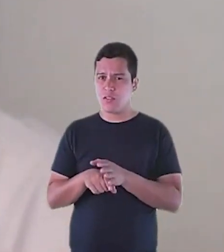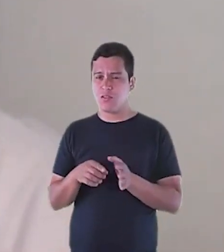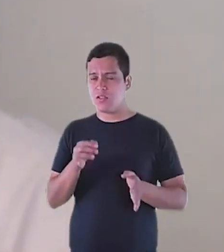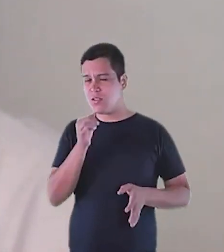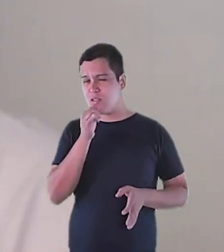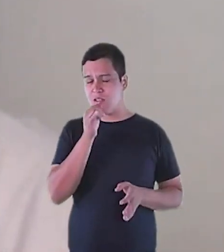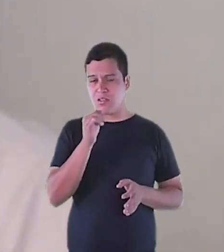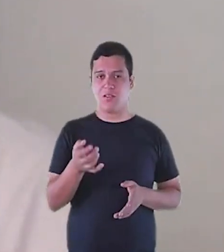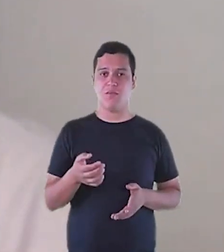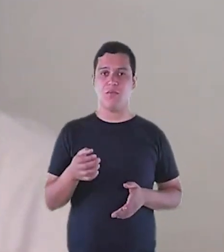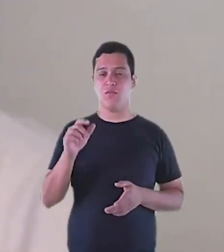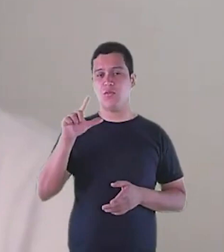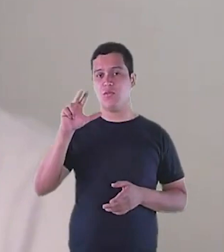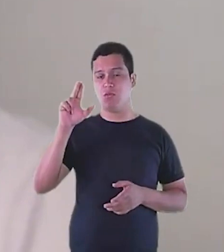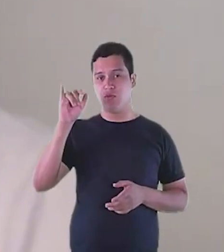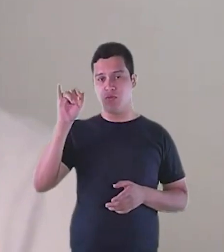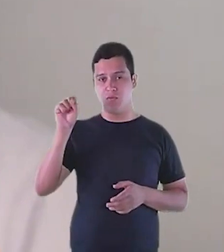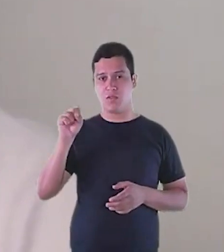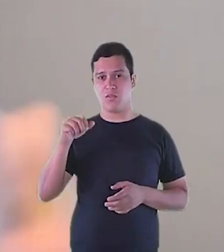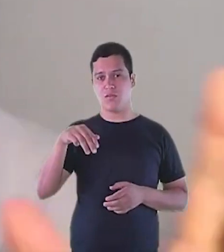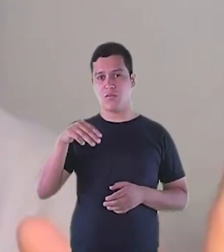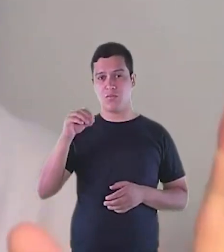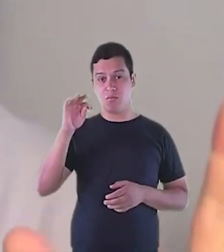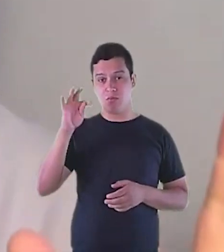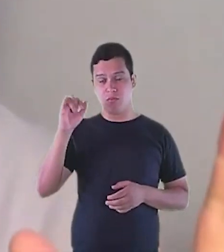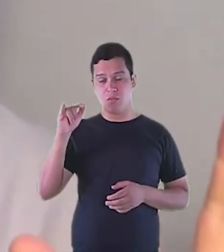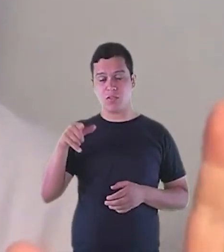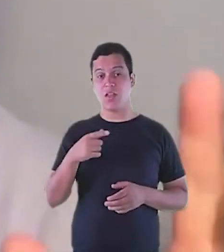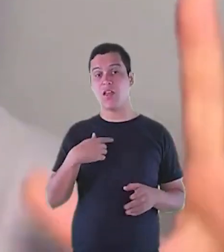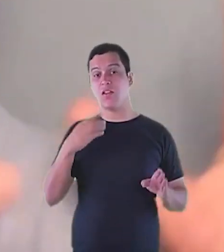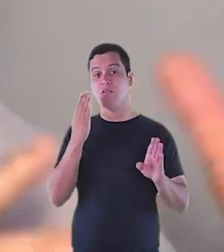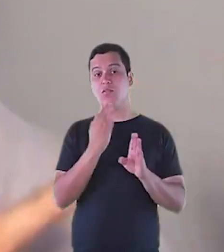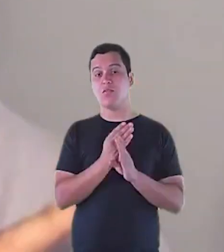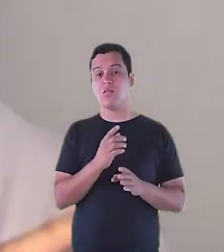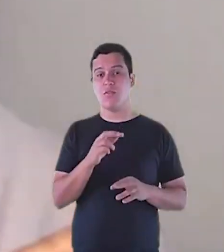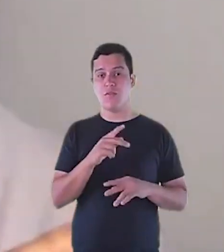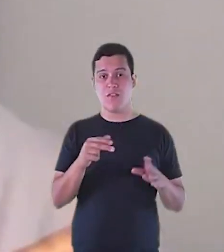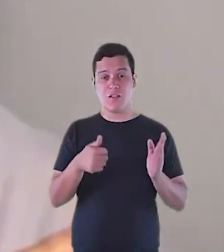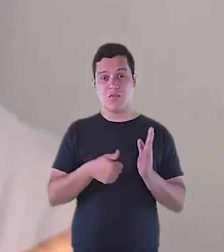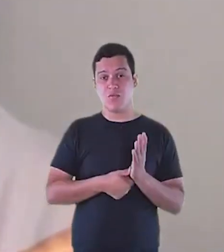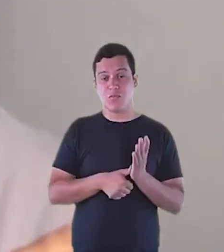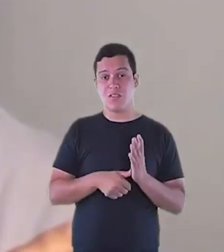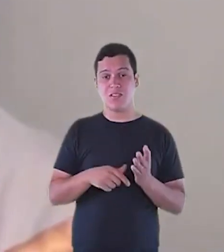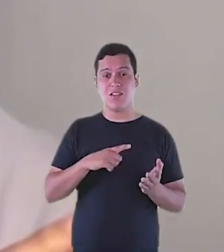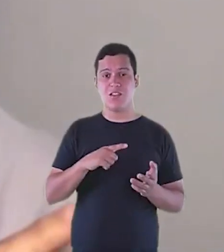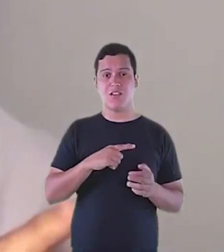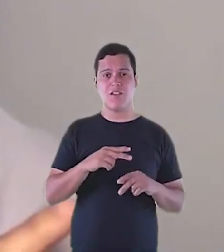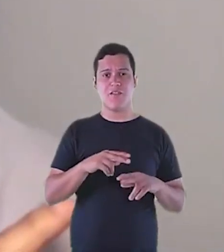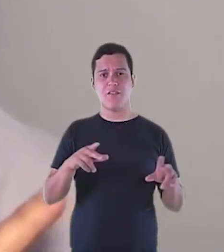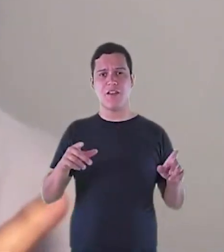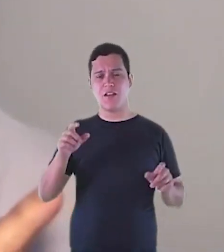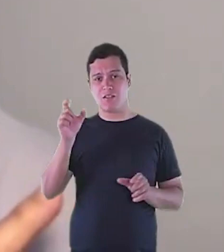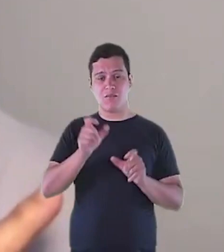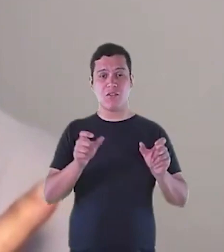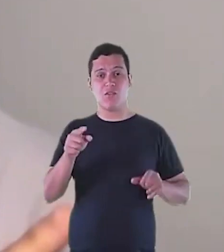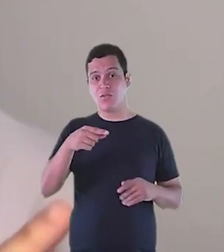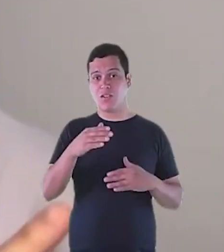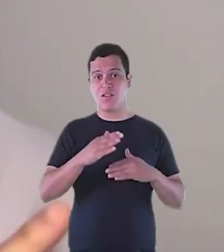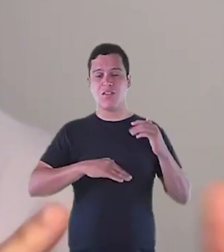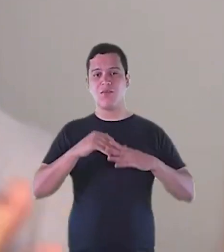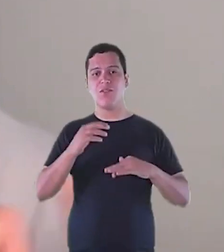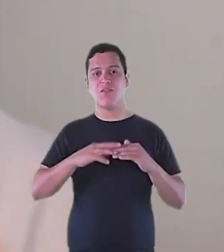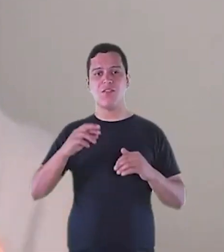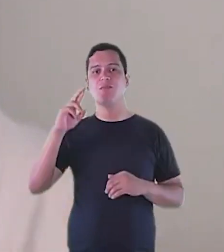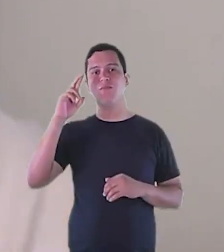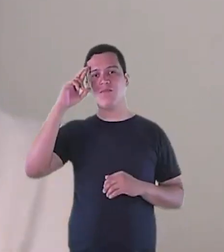historiador baiano Luiz Motti, que descobriu documentos mostrando que já existia Capitão do Mato antes do começo